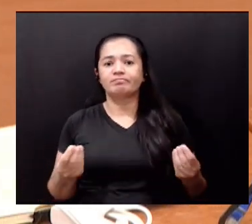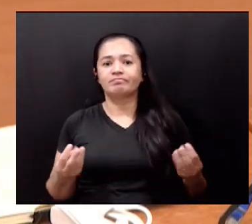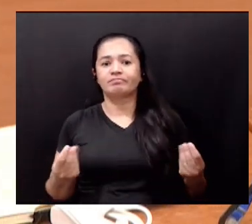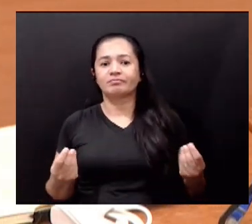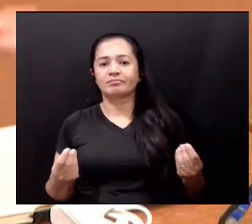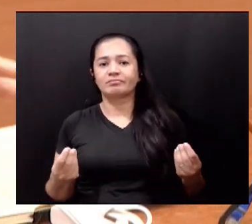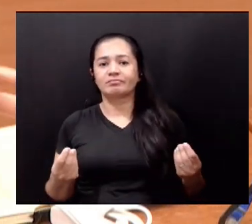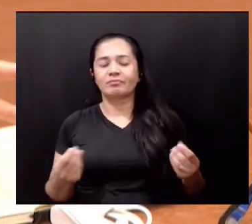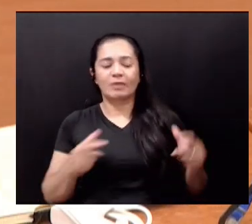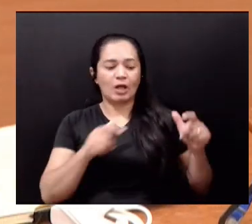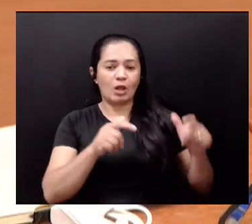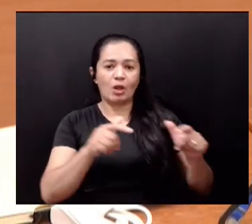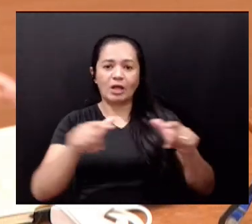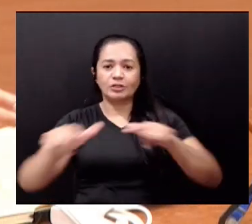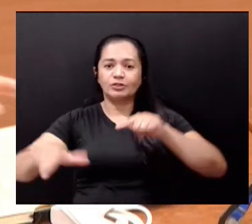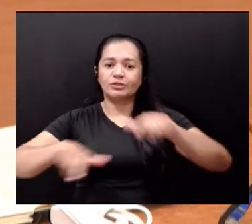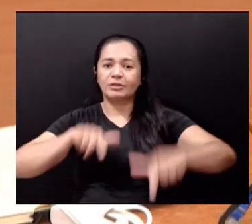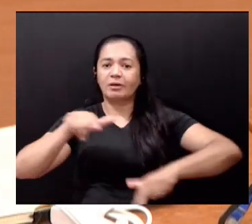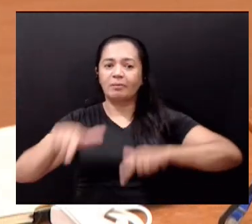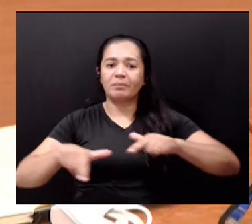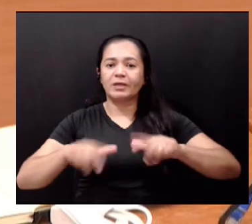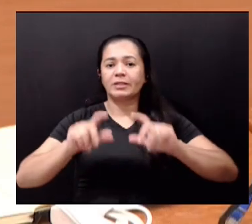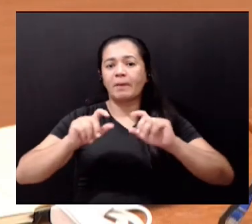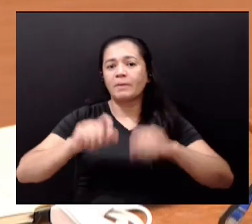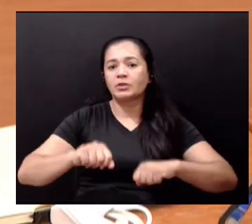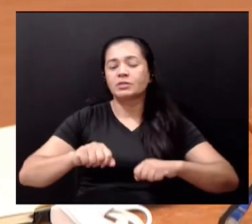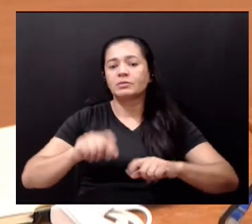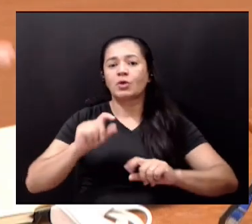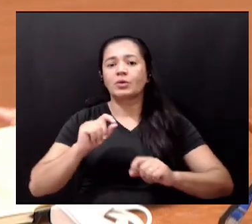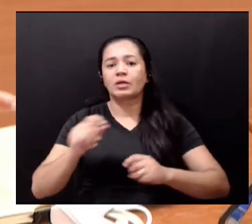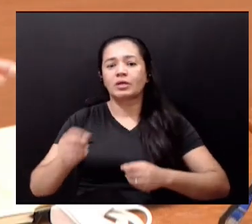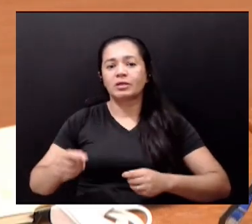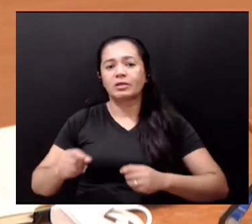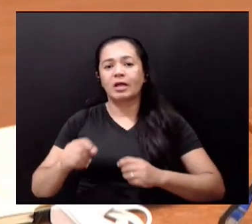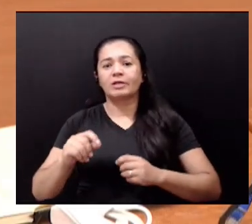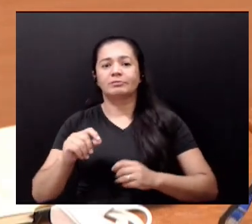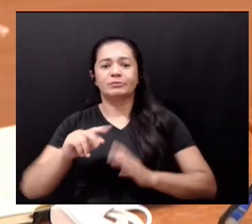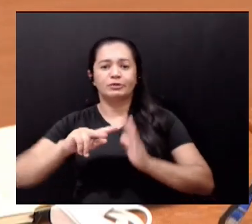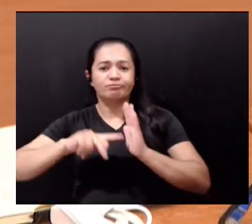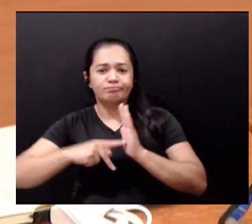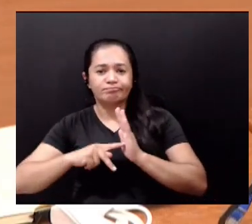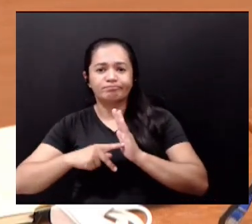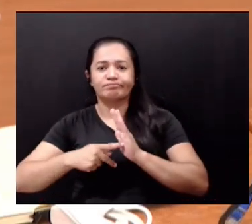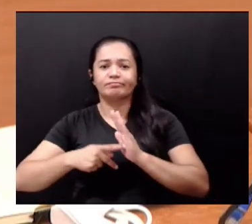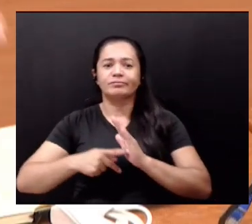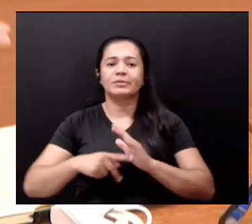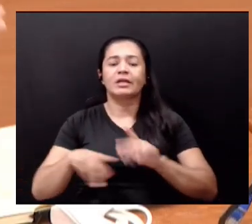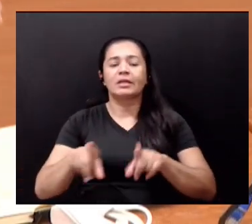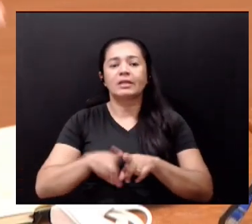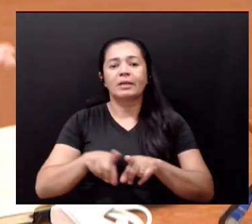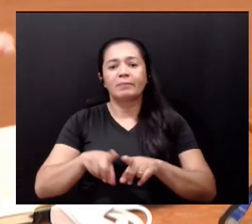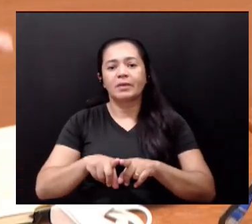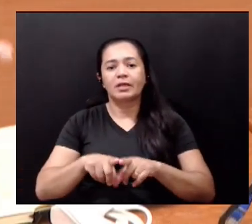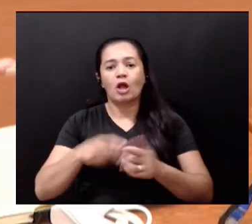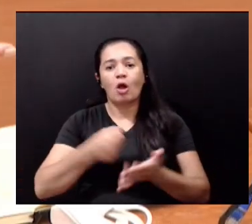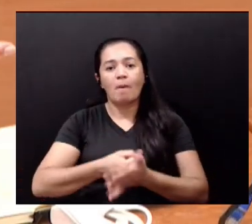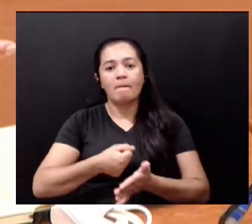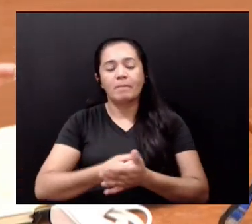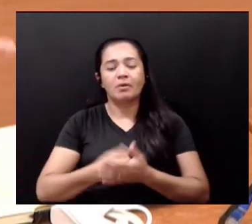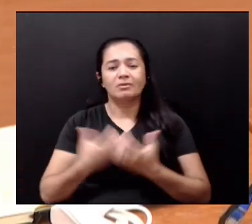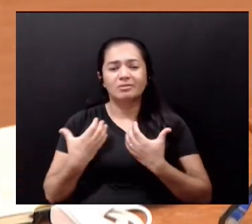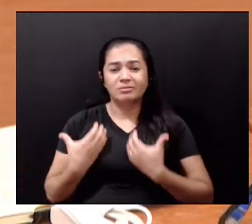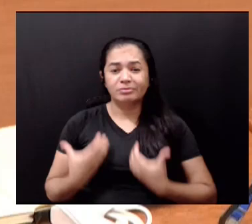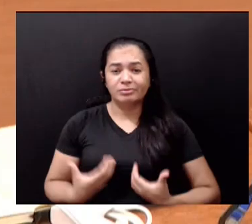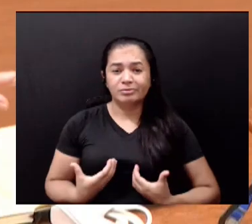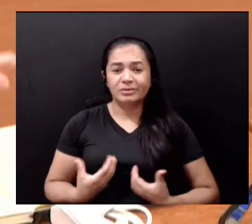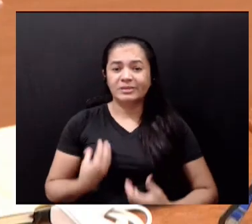de trabalho, na possibilidade de ter uma contribuição previdenciária, e, posteriormente, isso pesa muito para a vida dessas mulheres,